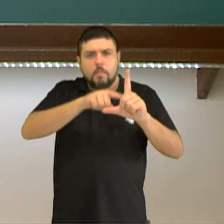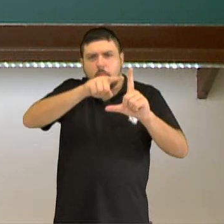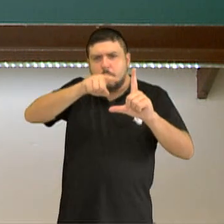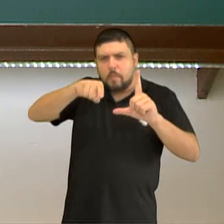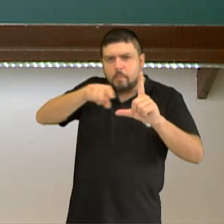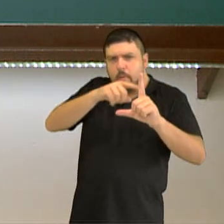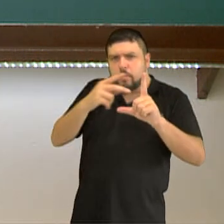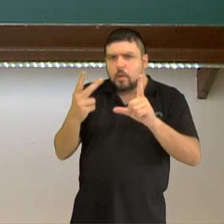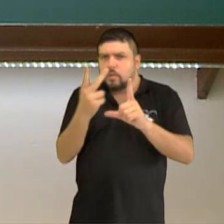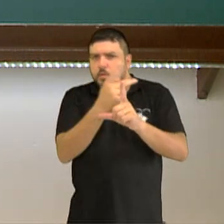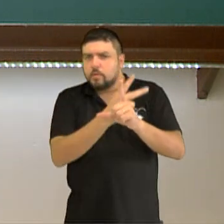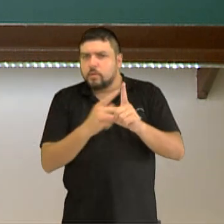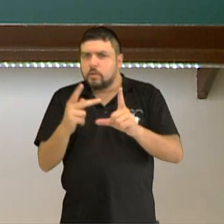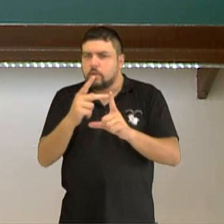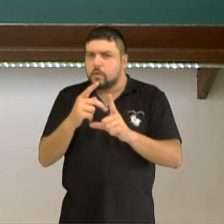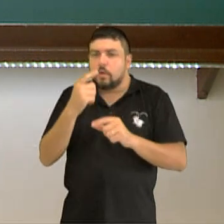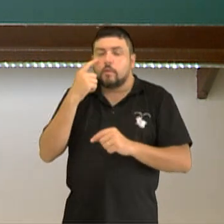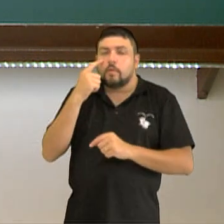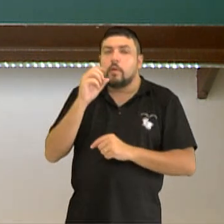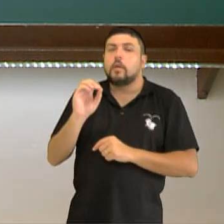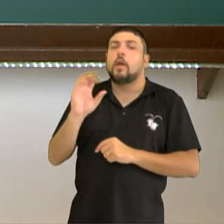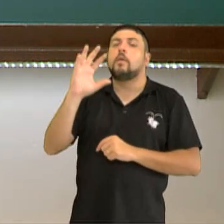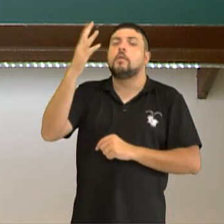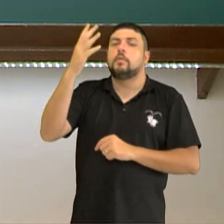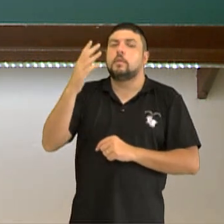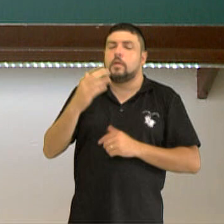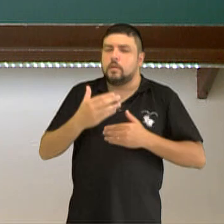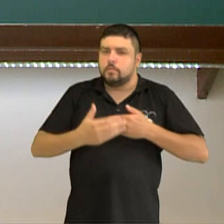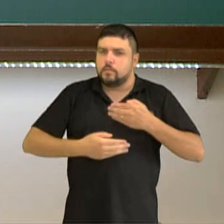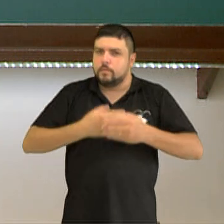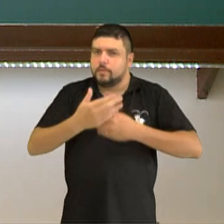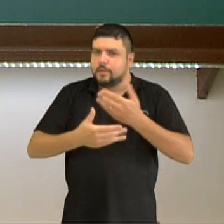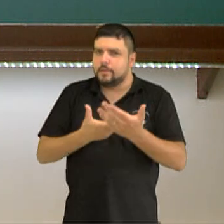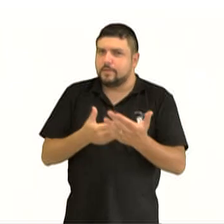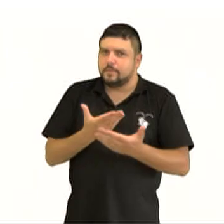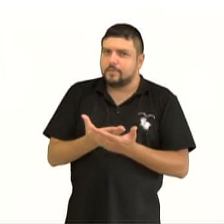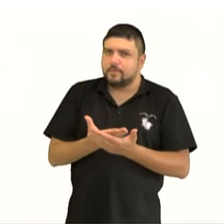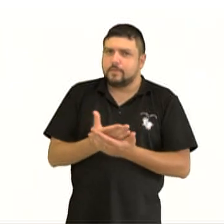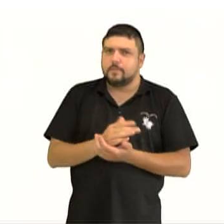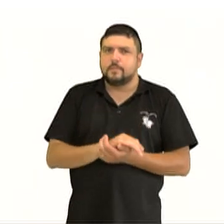das duas. E veja o que acontece e acompanhe a nossa correção daqui a pouquinho.